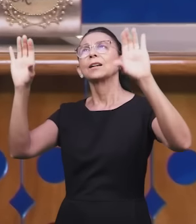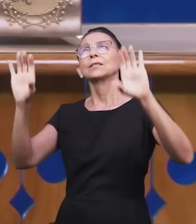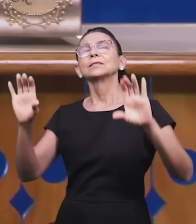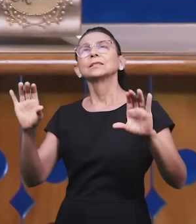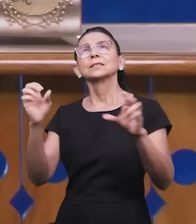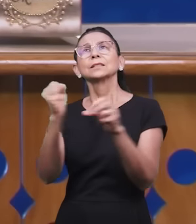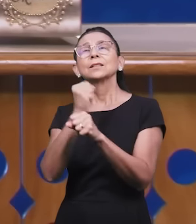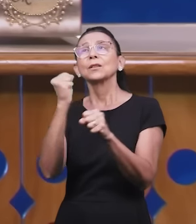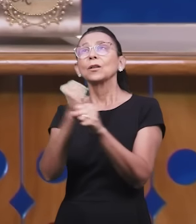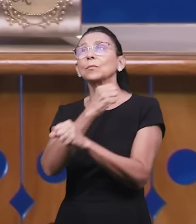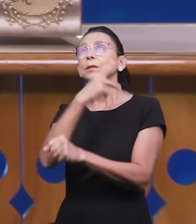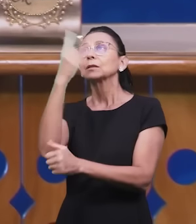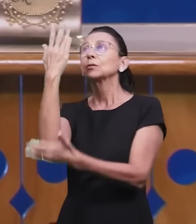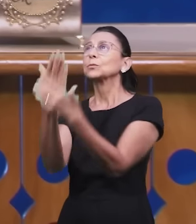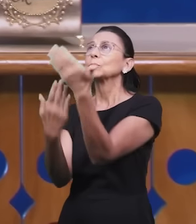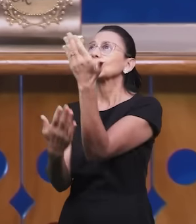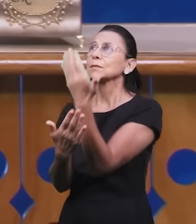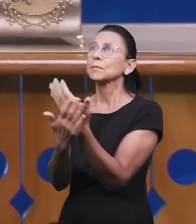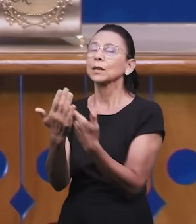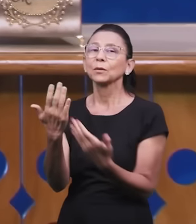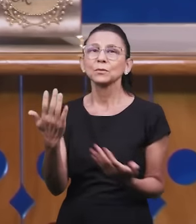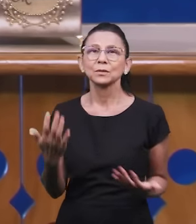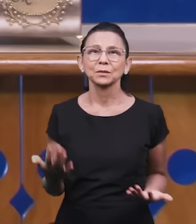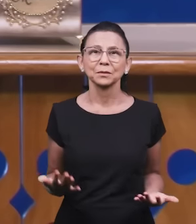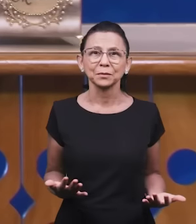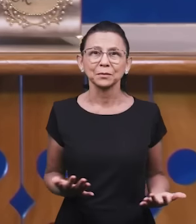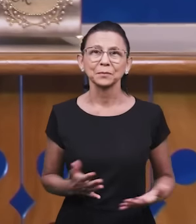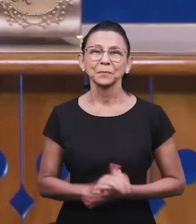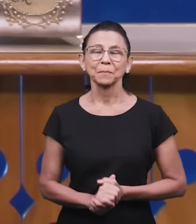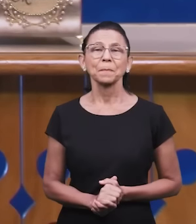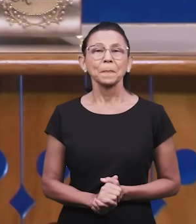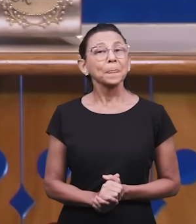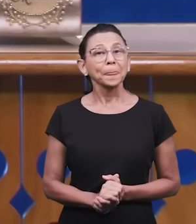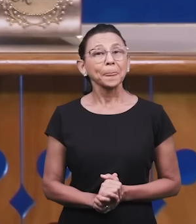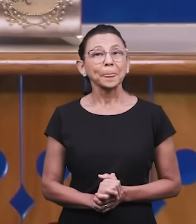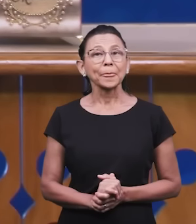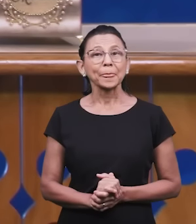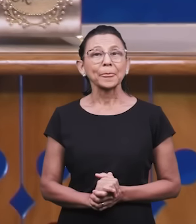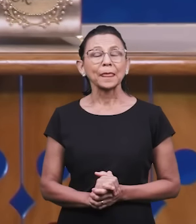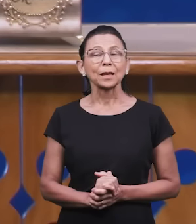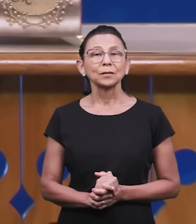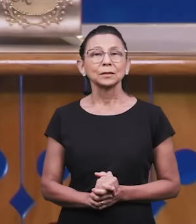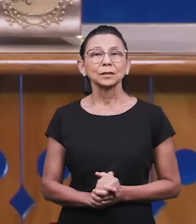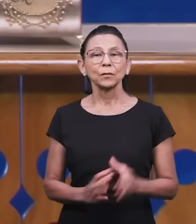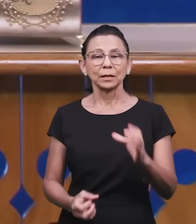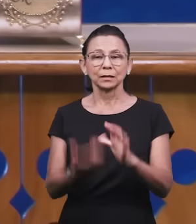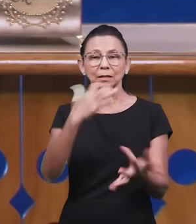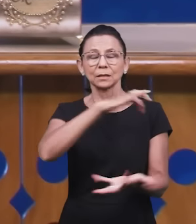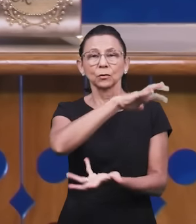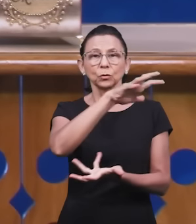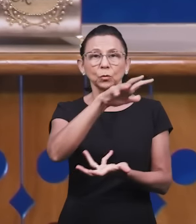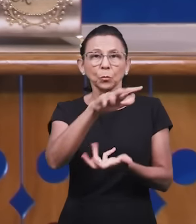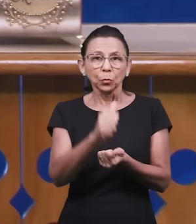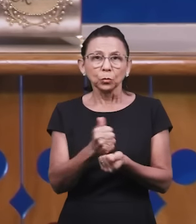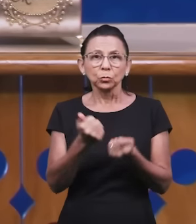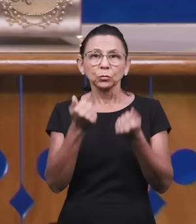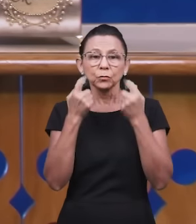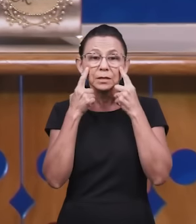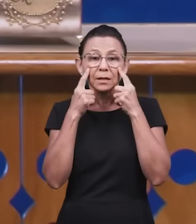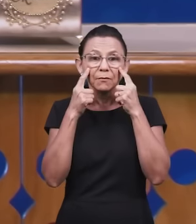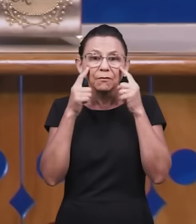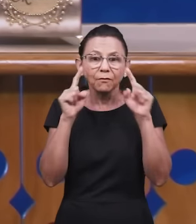vejo. E é exatamente isso, a obra criadora é aquilo que o olho viu. A palavra do Senhor nos diz assim,